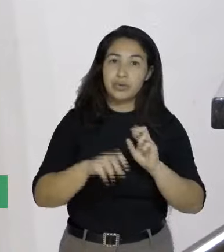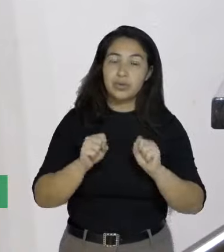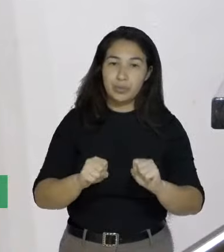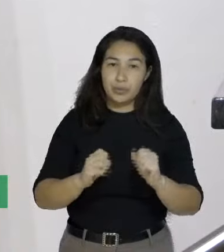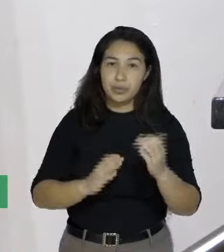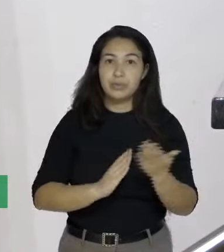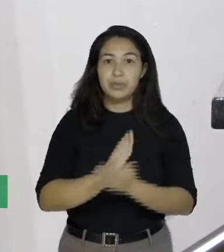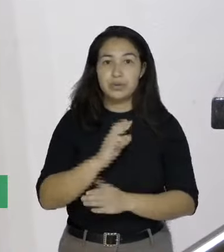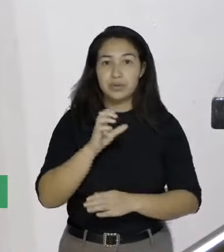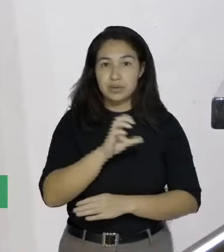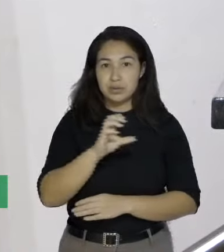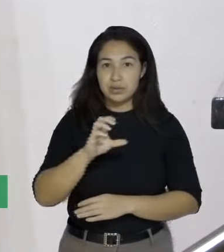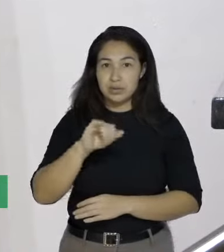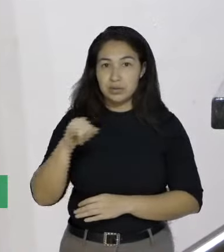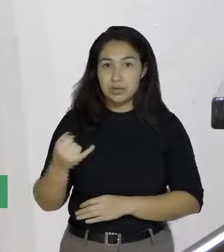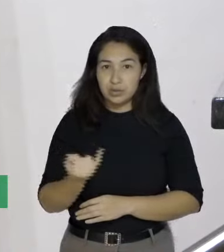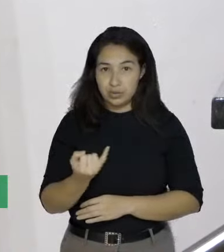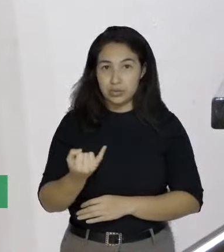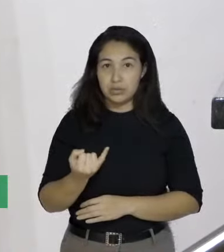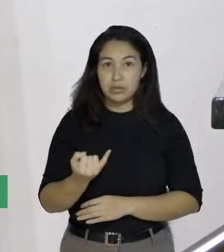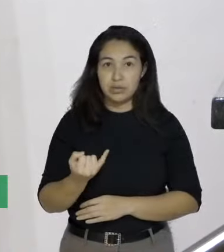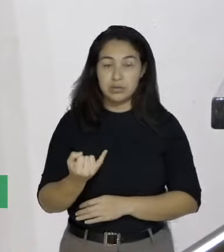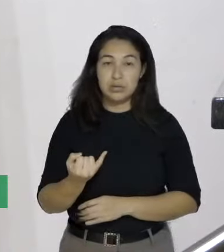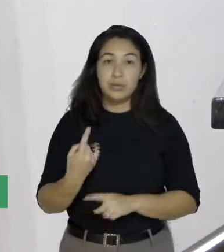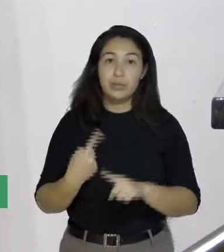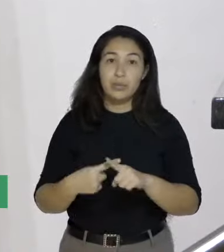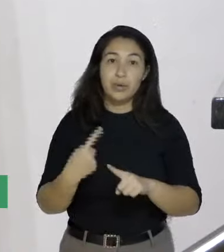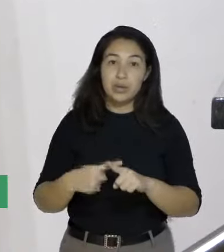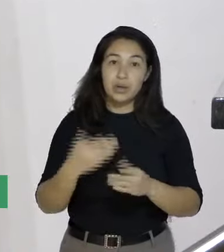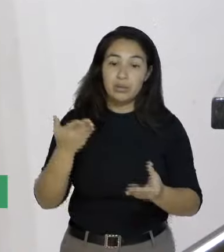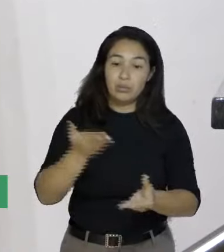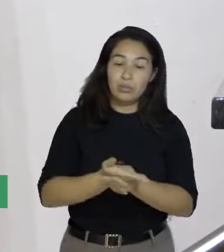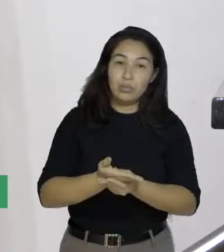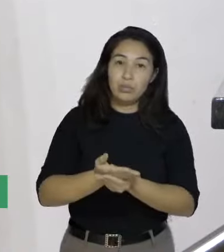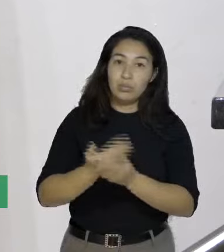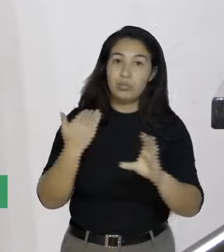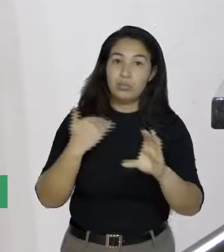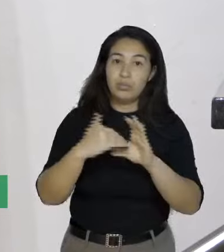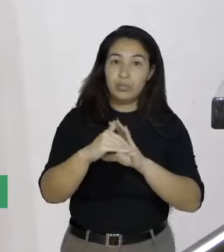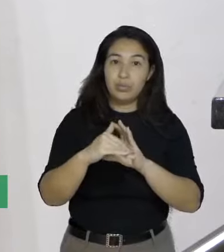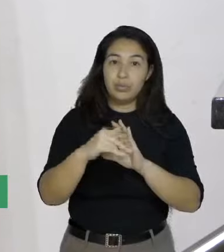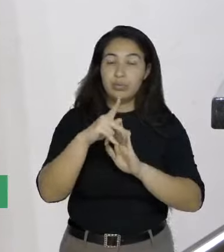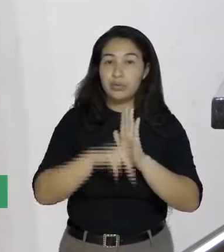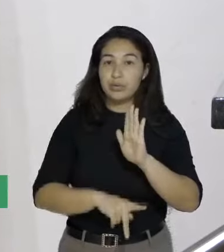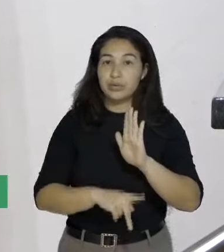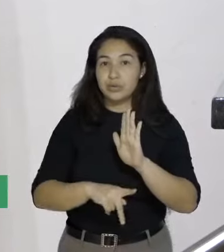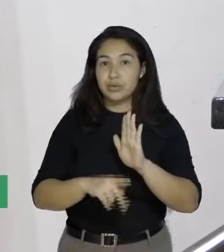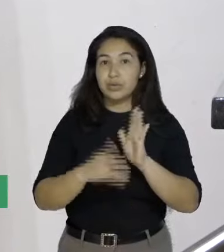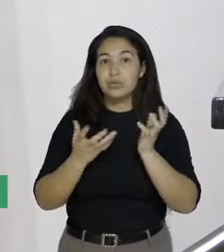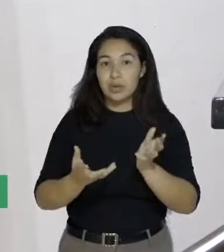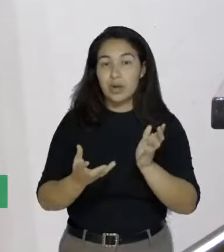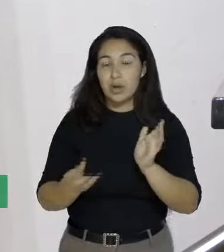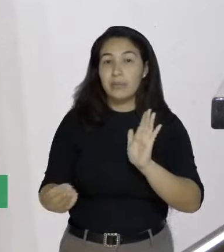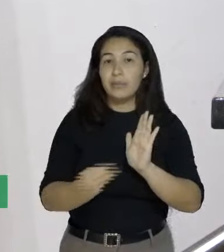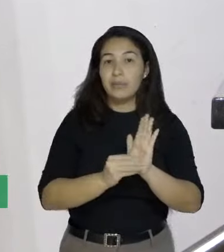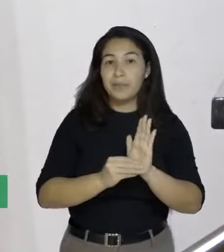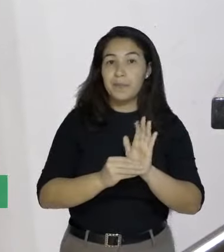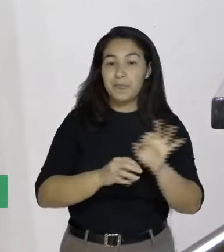ccj é sobre isso que eu queria falar com os senhores porque protocolei um projeto que pretende instituir um programa